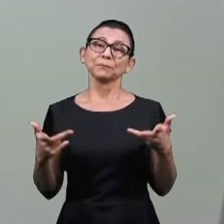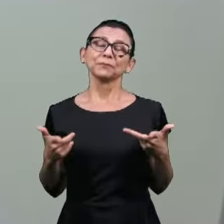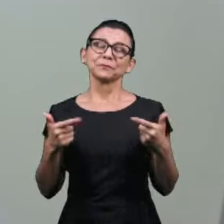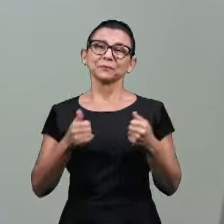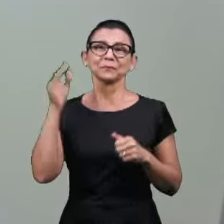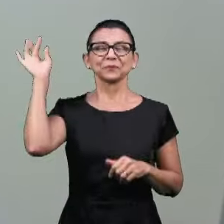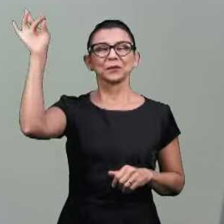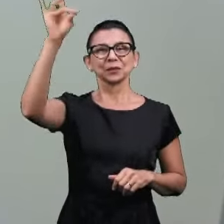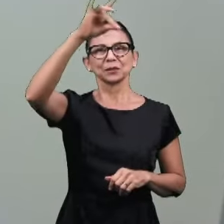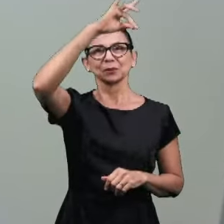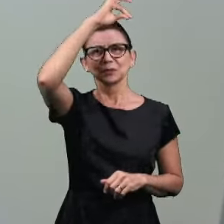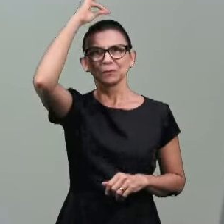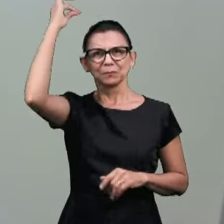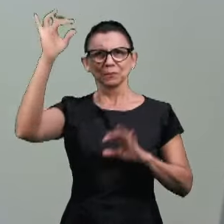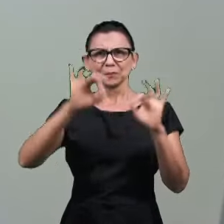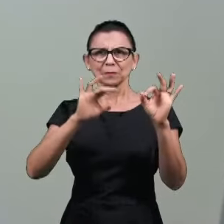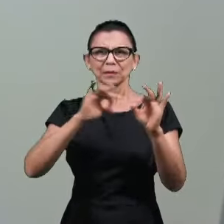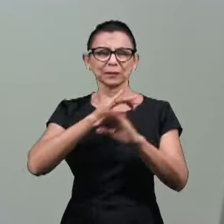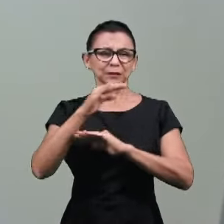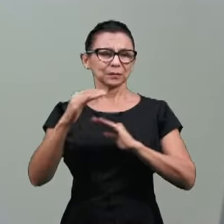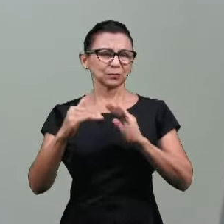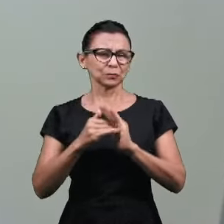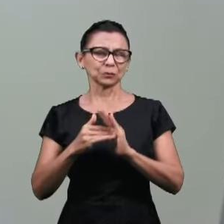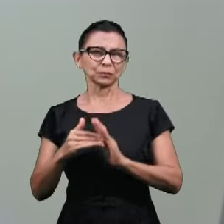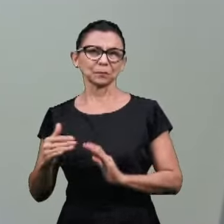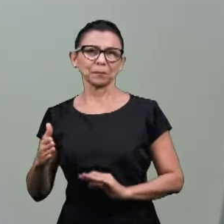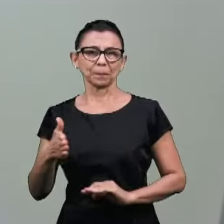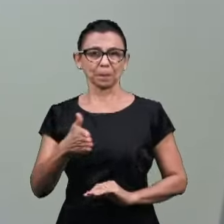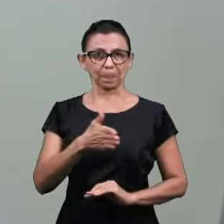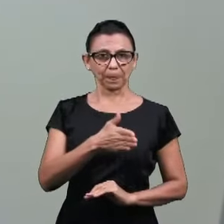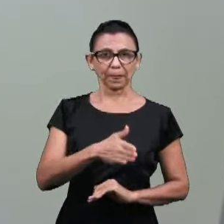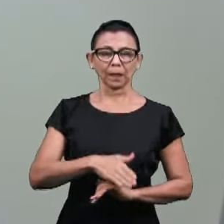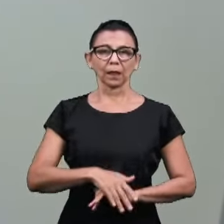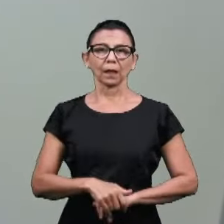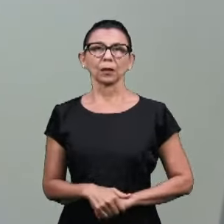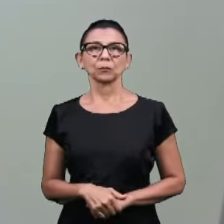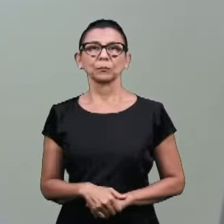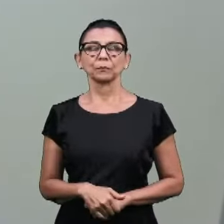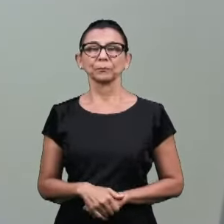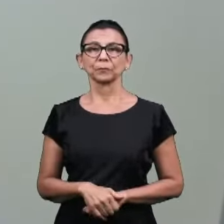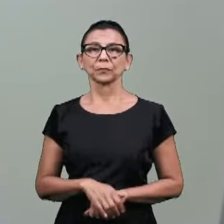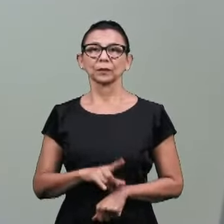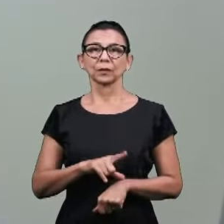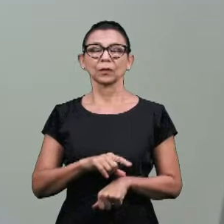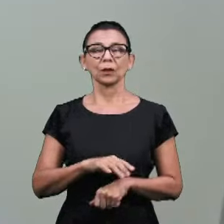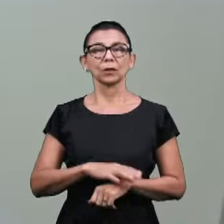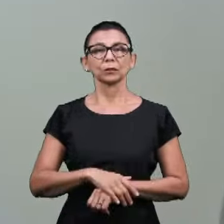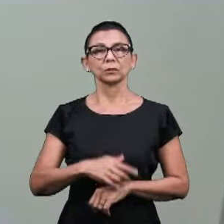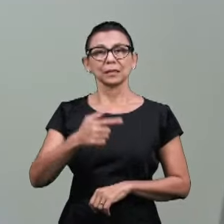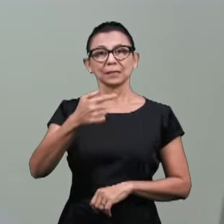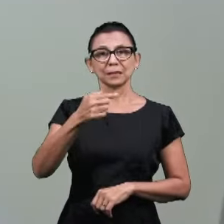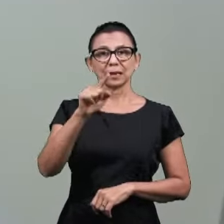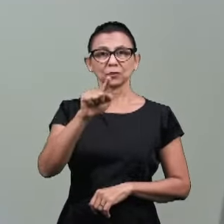conduzido, não é verdade? E falando em mensagem, palavra do Senhor, são 19 horas mais 52 minutos,